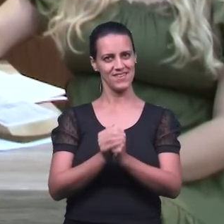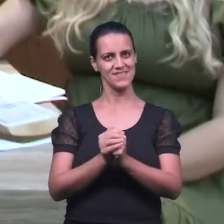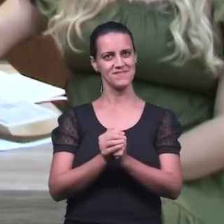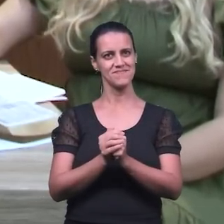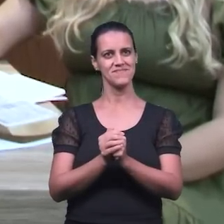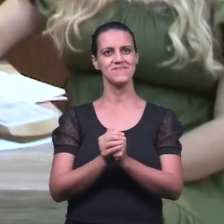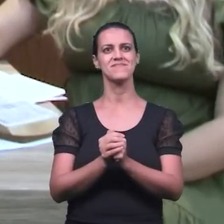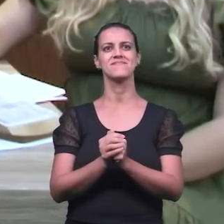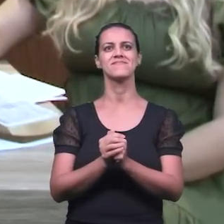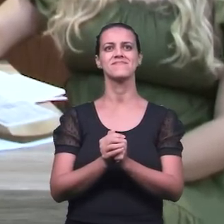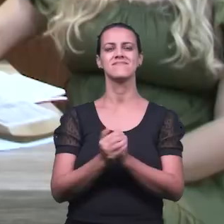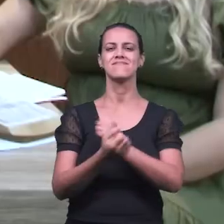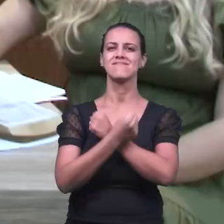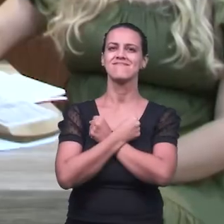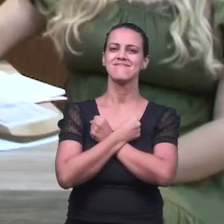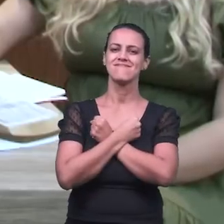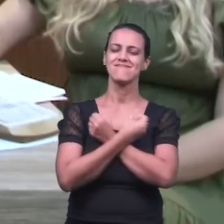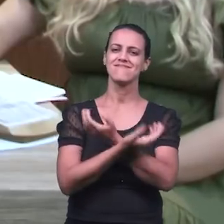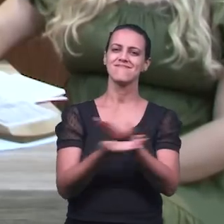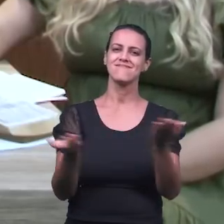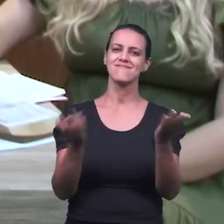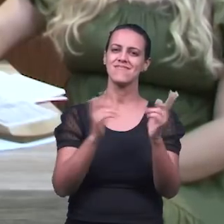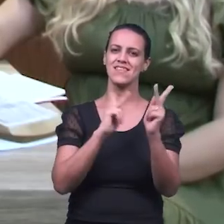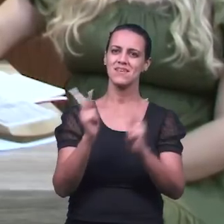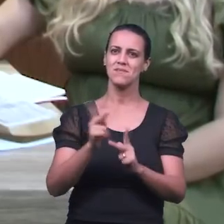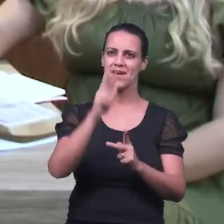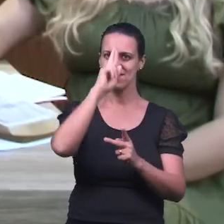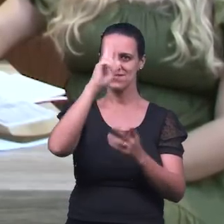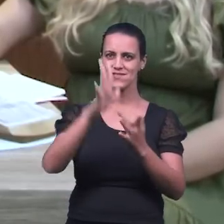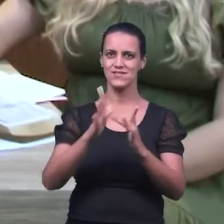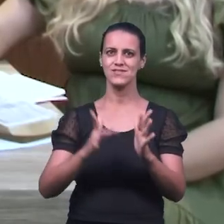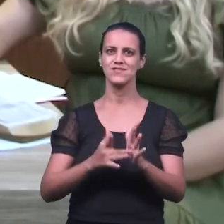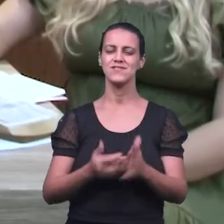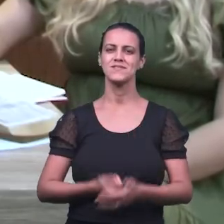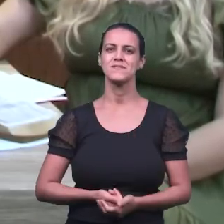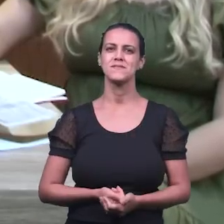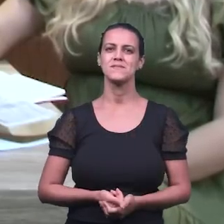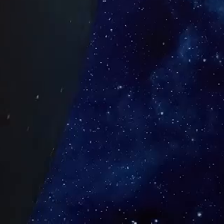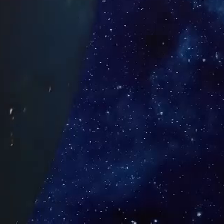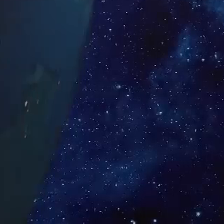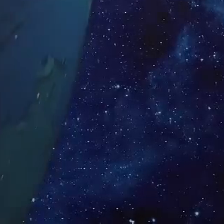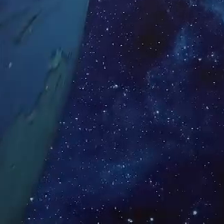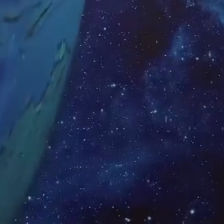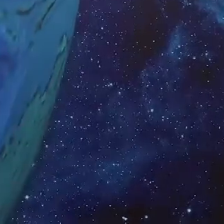Amém. Amém, meninas. Um abraço a todos, a paz do Senhor Jesus.